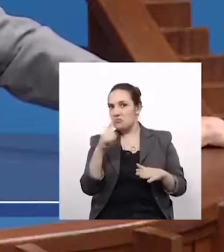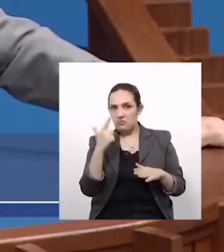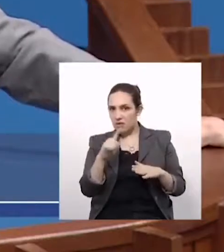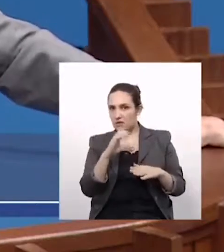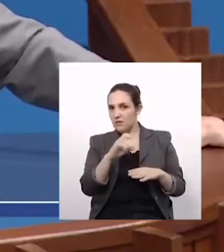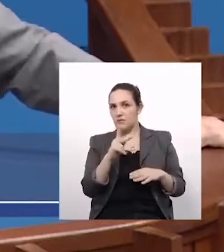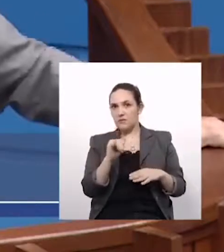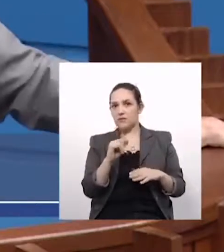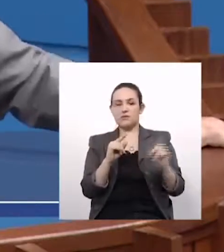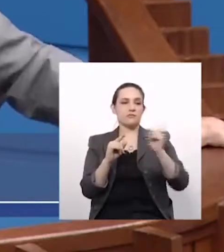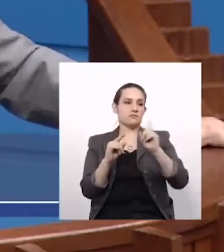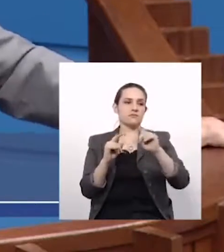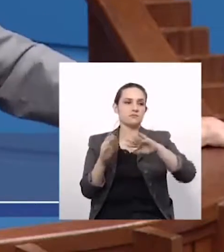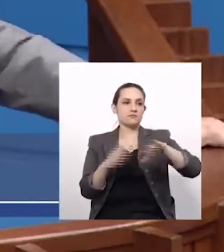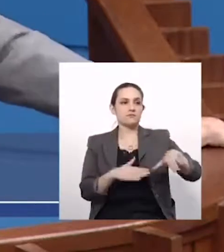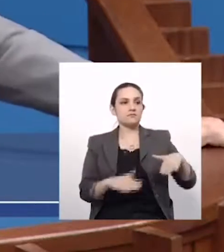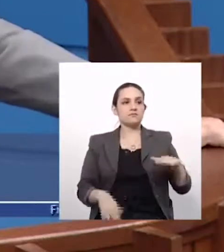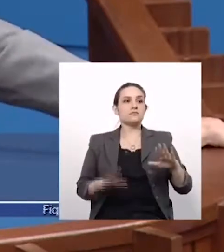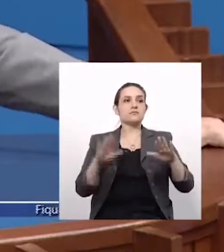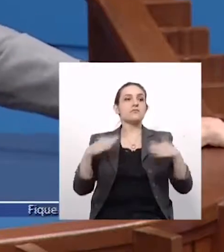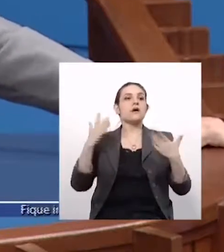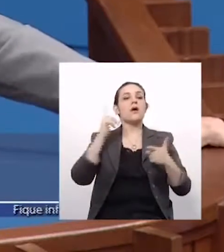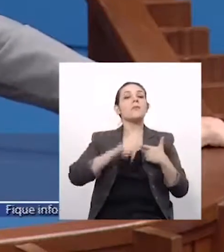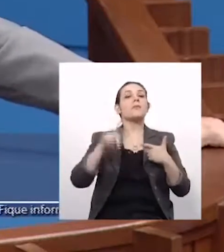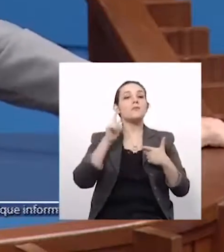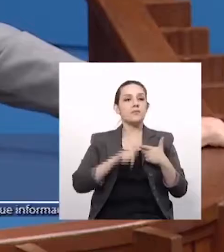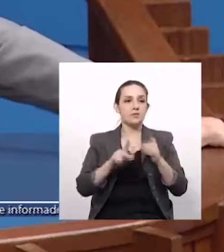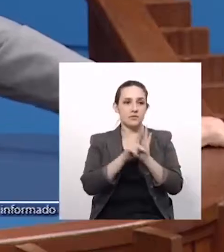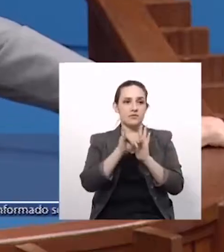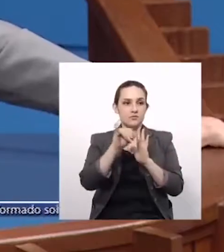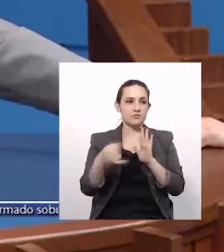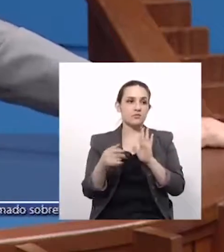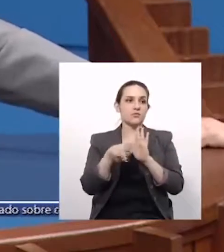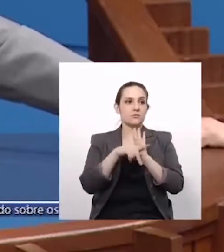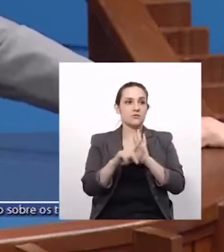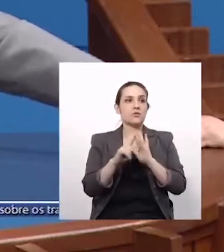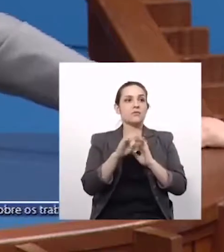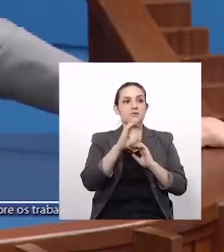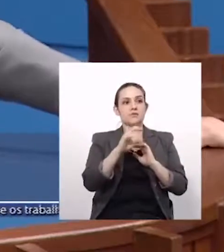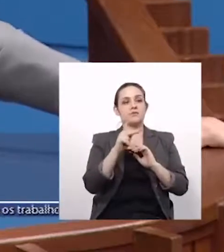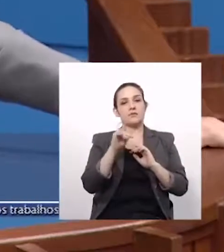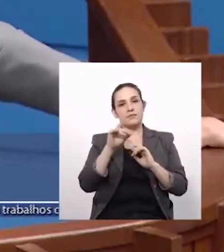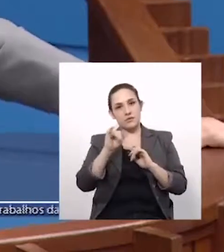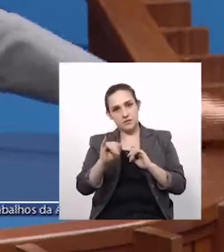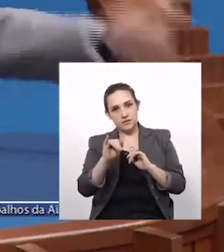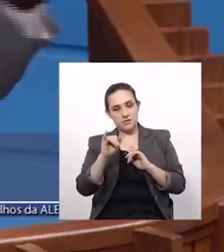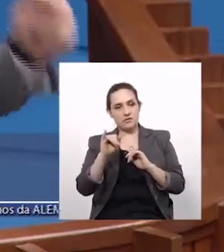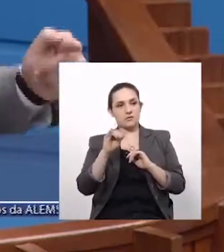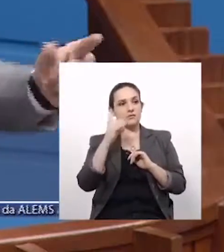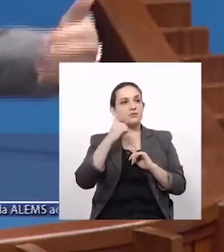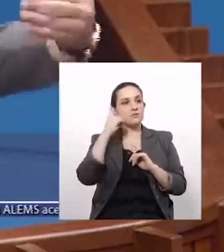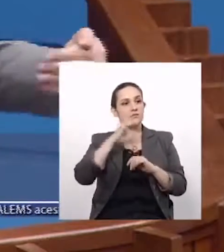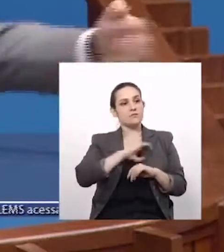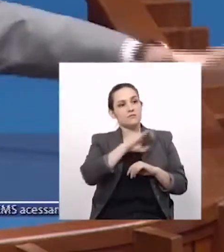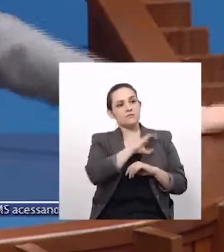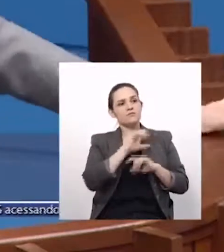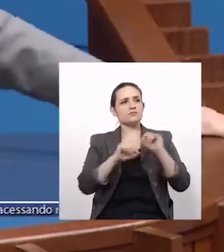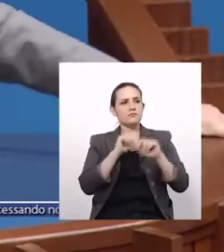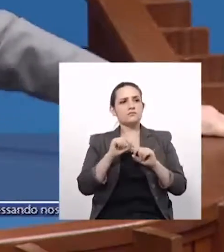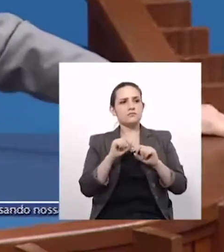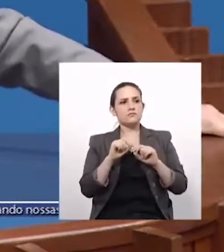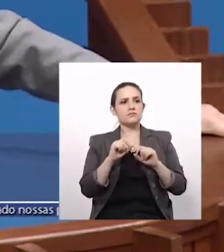CPI. A resistência dessa casa ao projeto apresentado de CPI pelo deputado Capitão Contar se